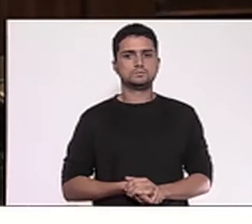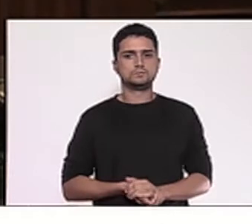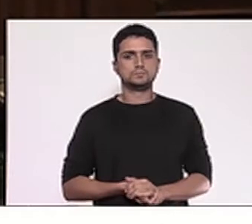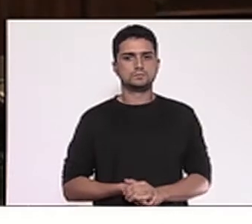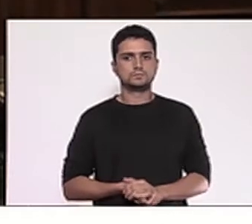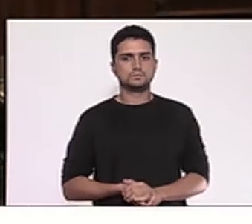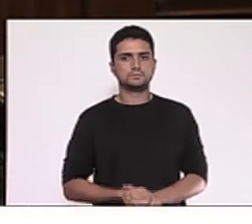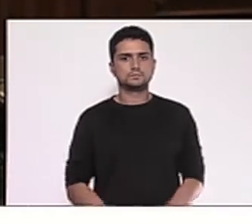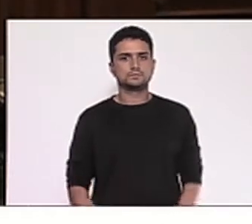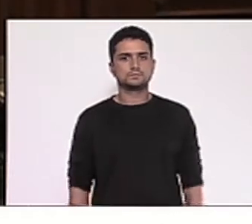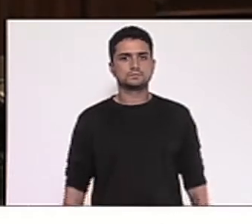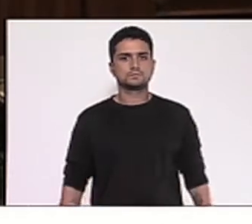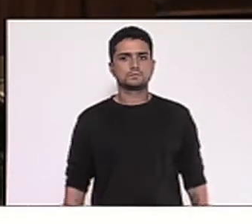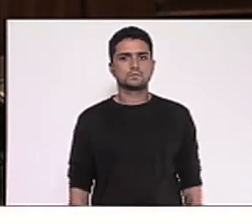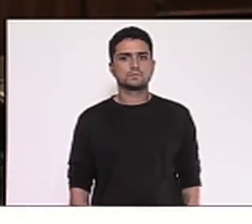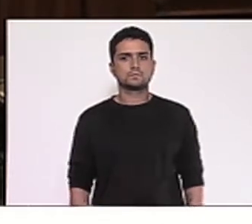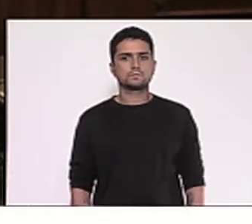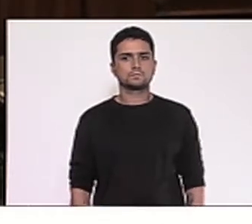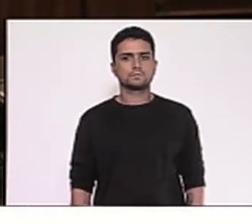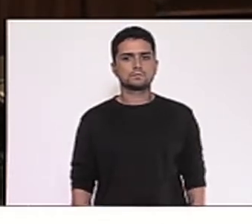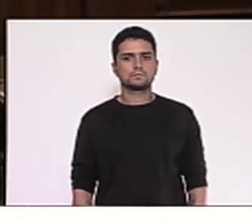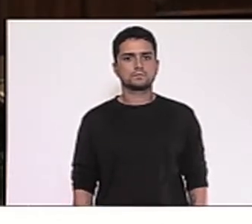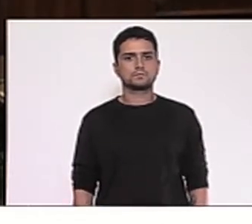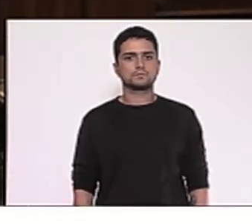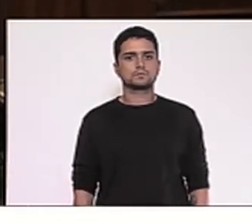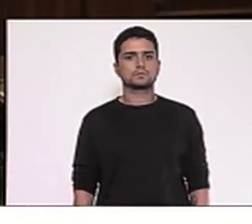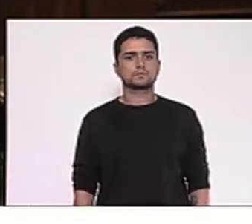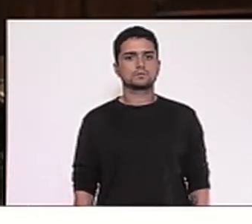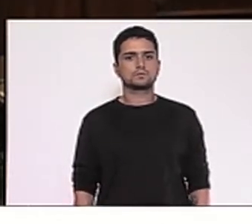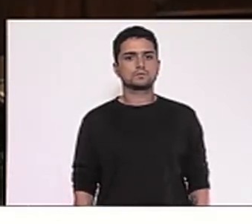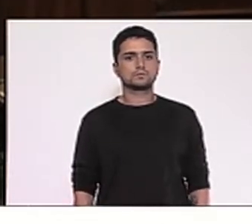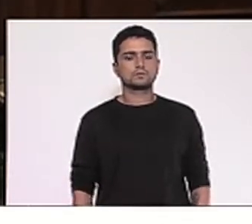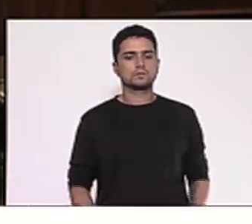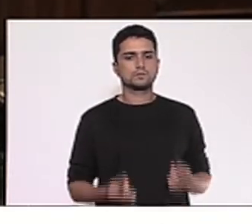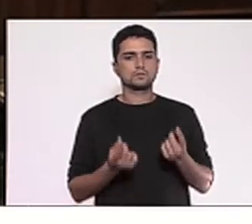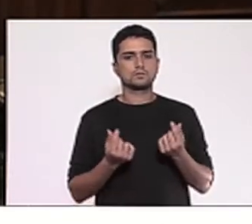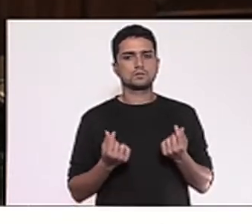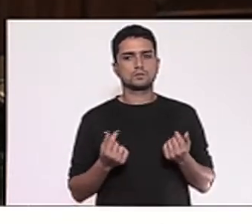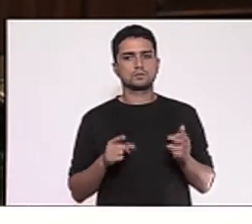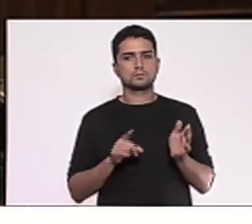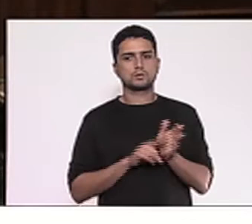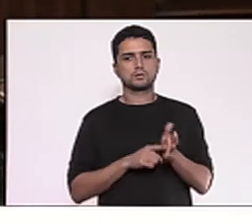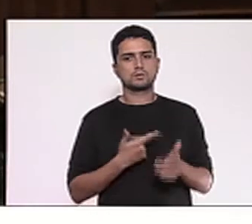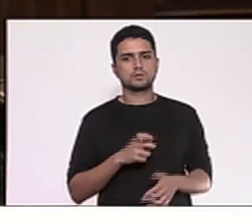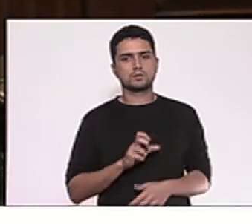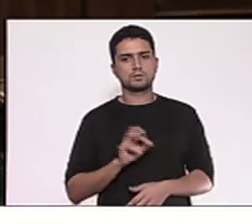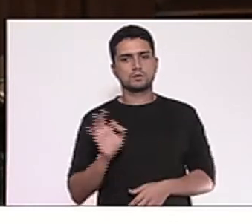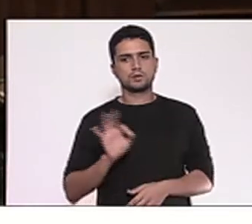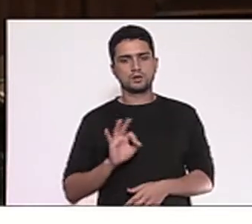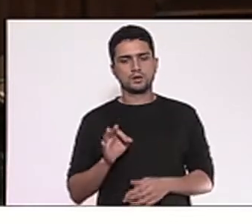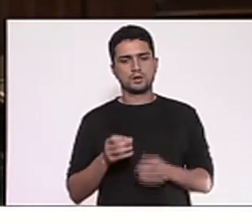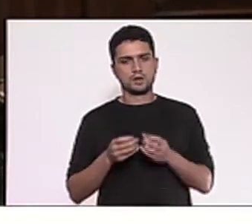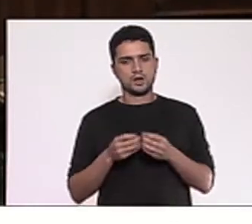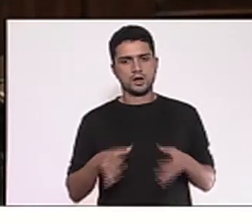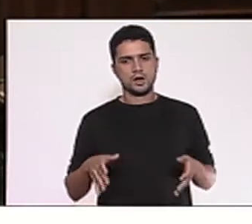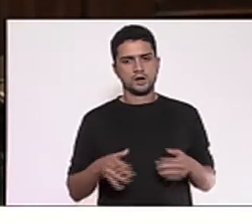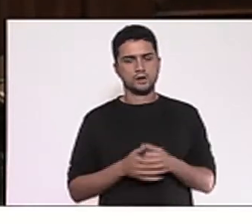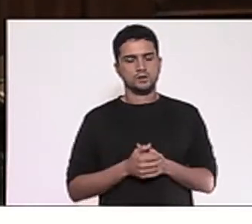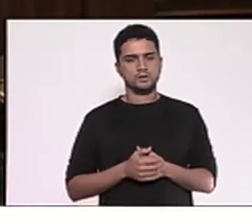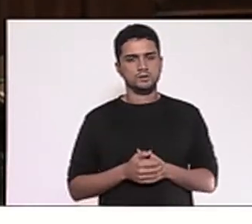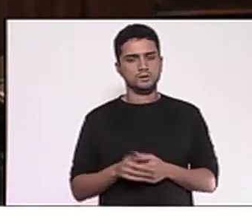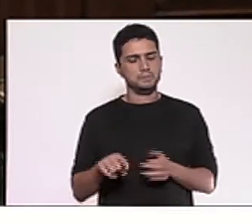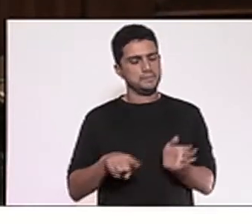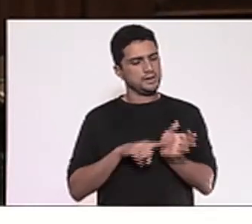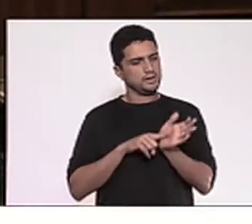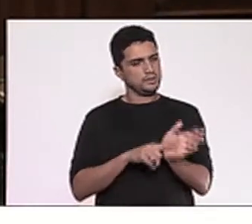Gastou menos de 25% do mínimo, que é o mínimo constitucional para a educação. E, de